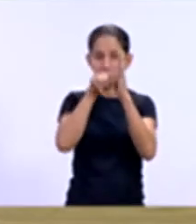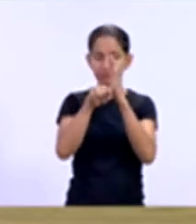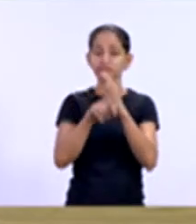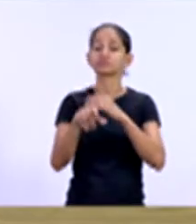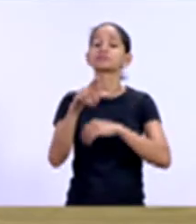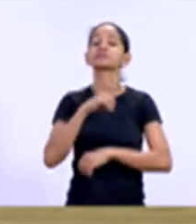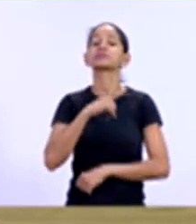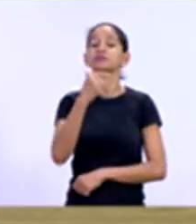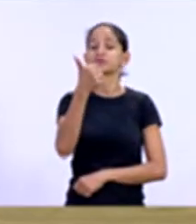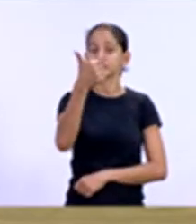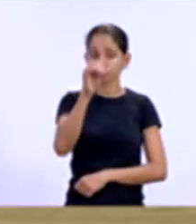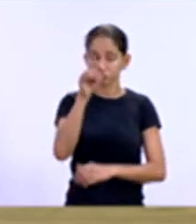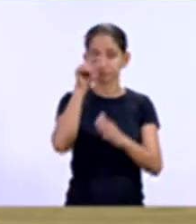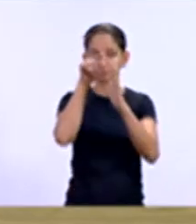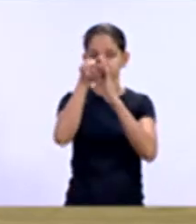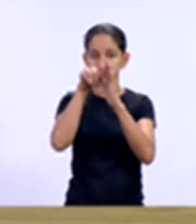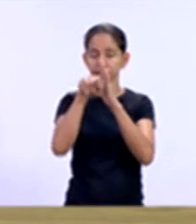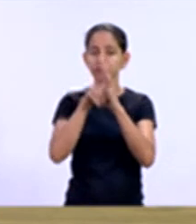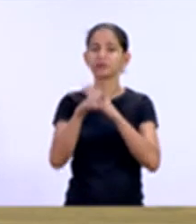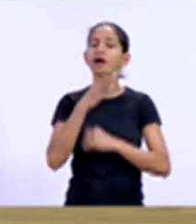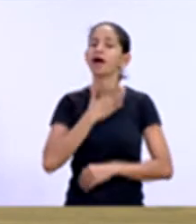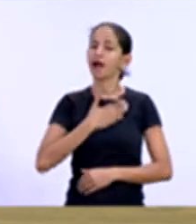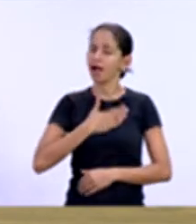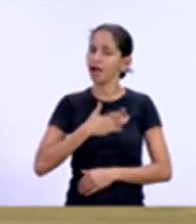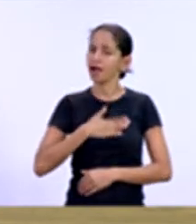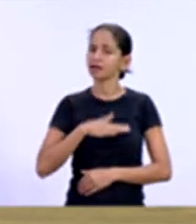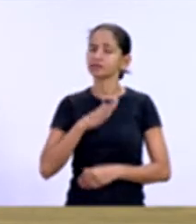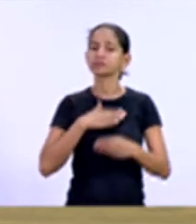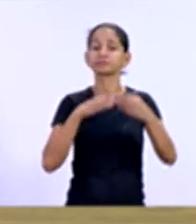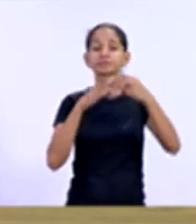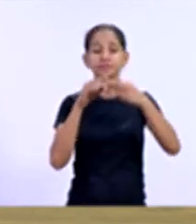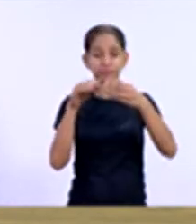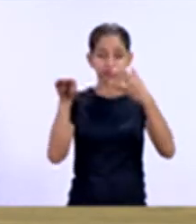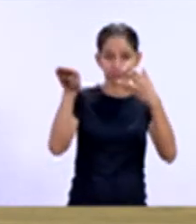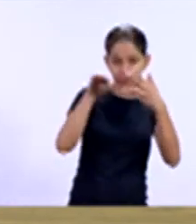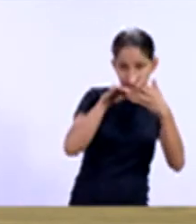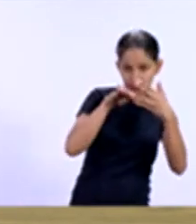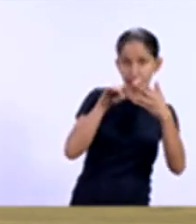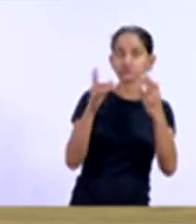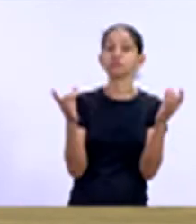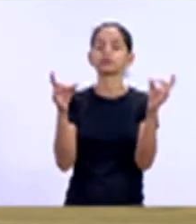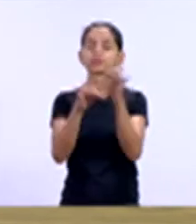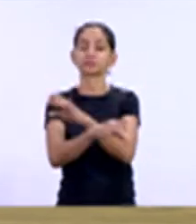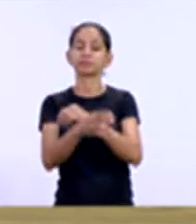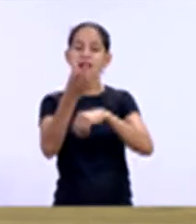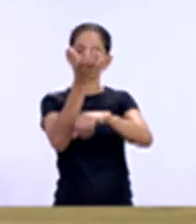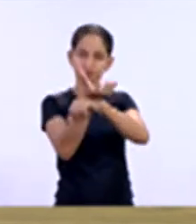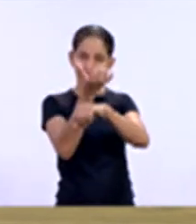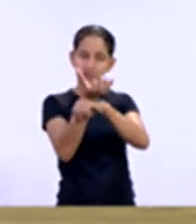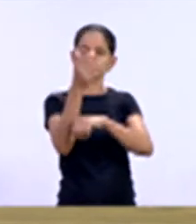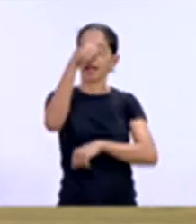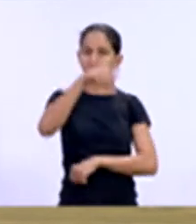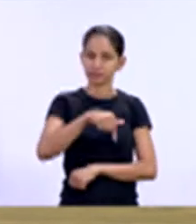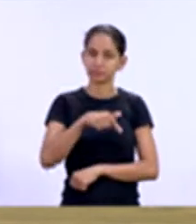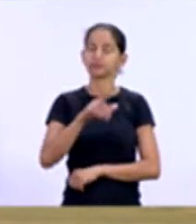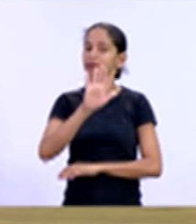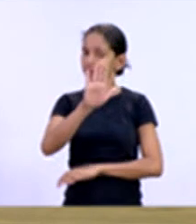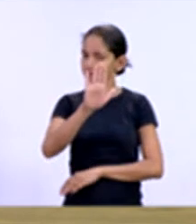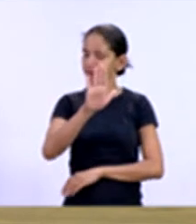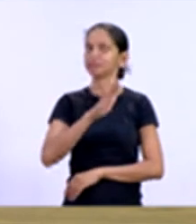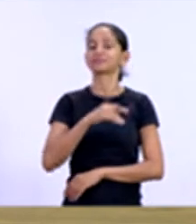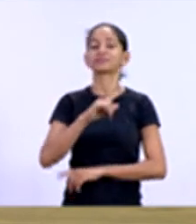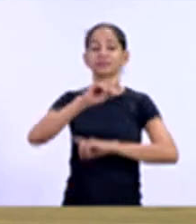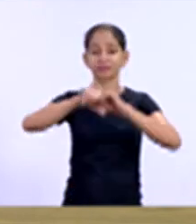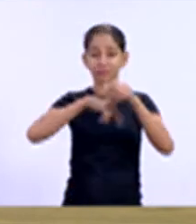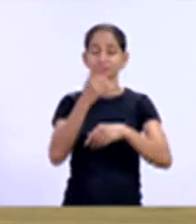10 questões, mas a prova vai vir daqui um pouquinho. Primeiro a Naira e a Geilma vêm aqui finalizar a disciplina também. E aí, logo em seguida, vocês vão ter